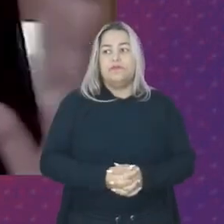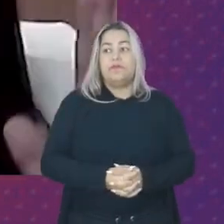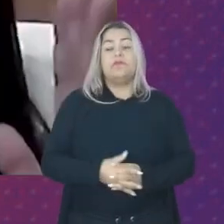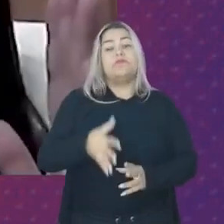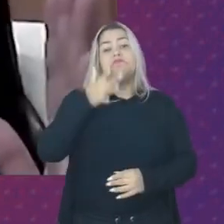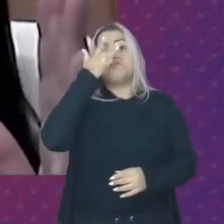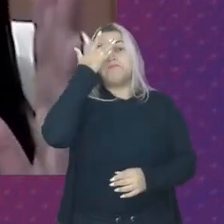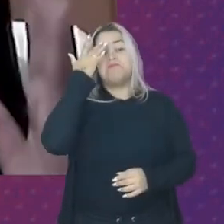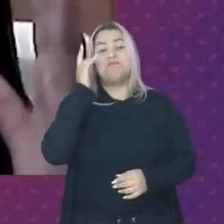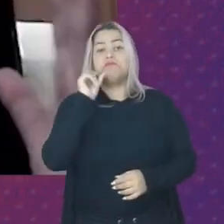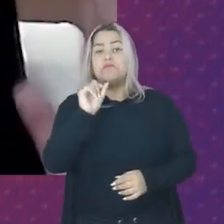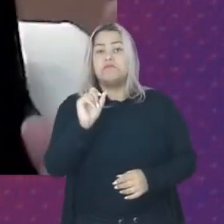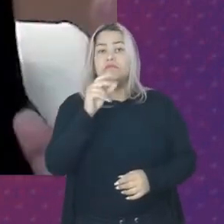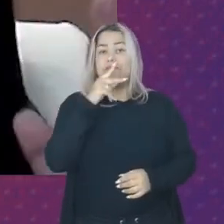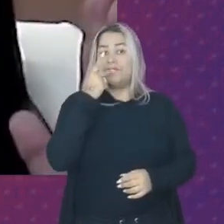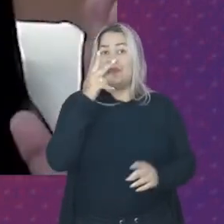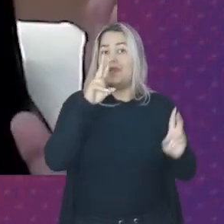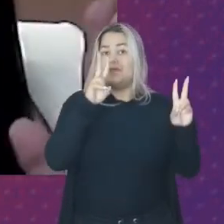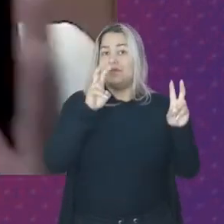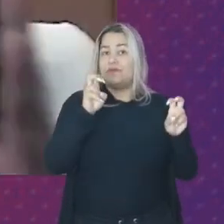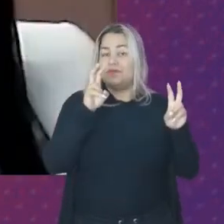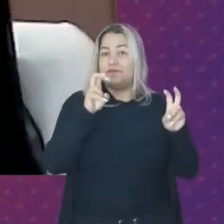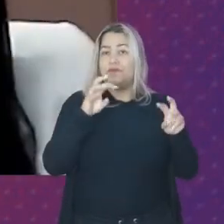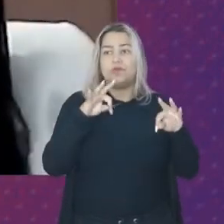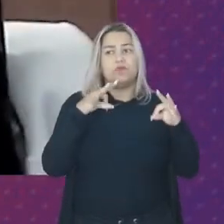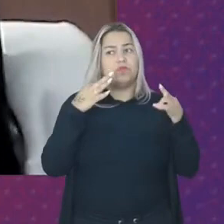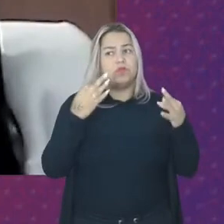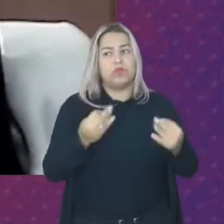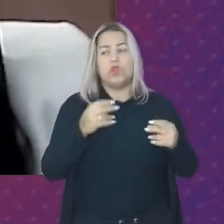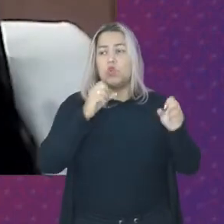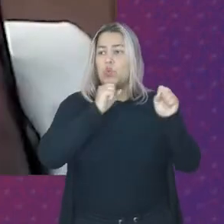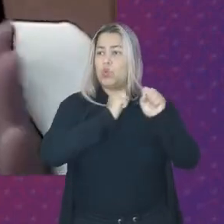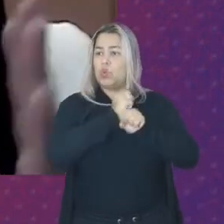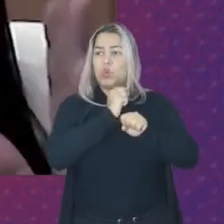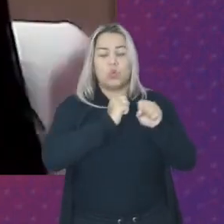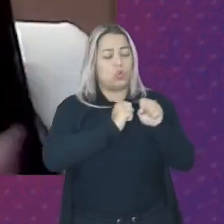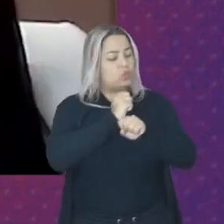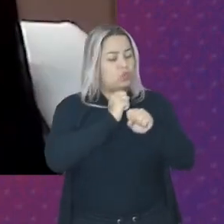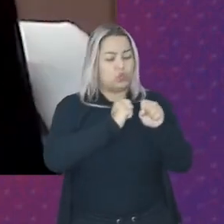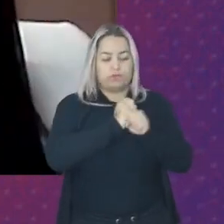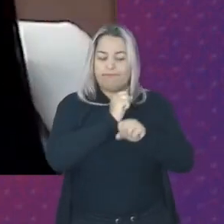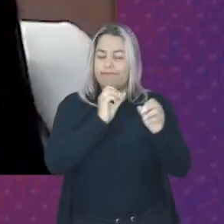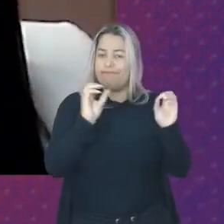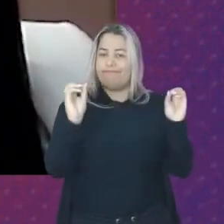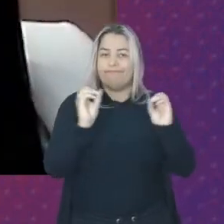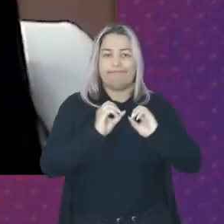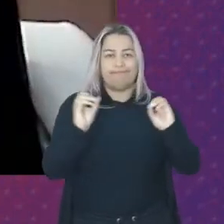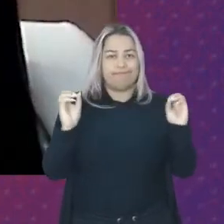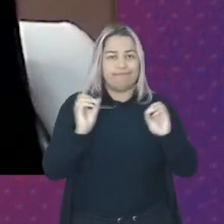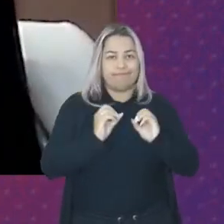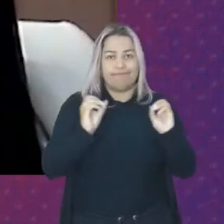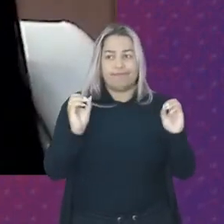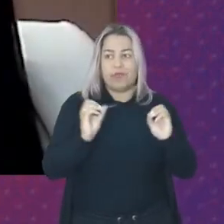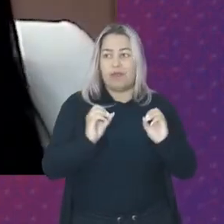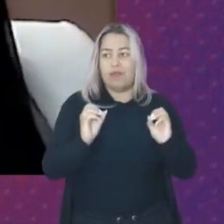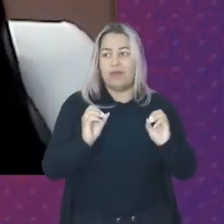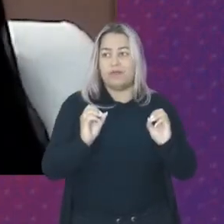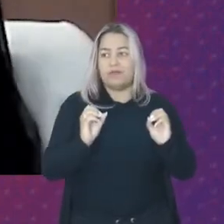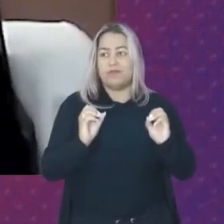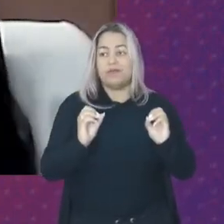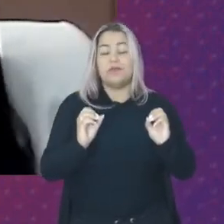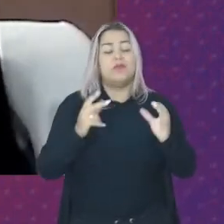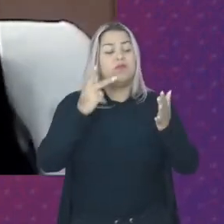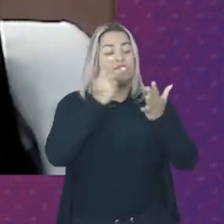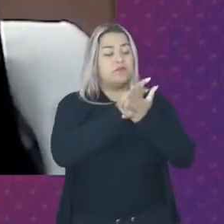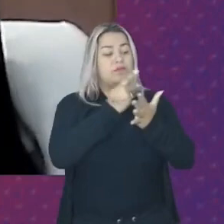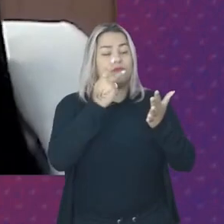quem fala sobre tudo não constrói reputação em absolutamente nada. E isso é um